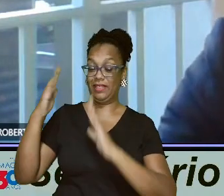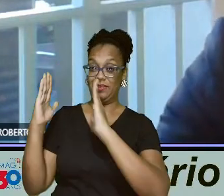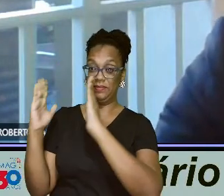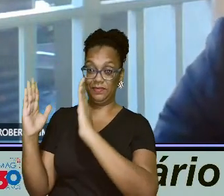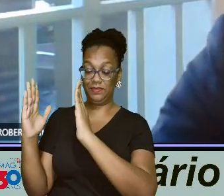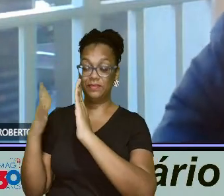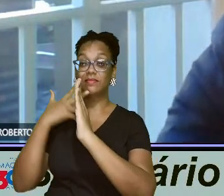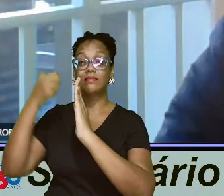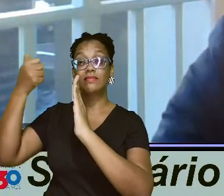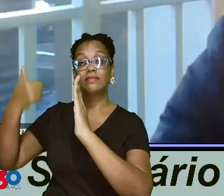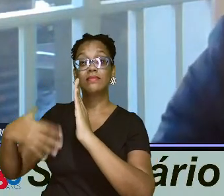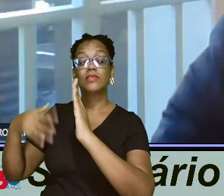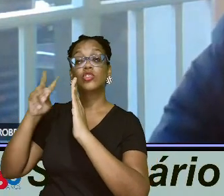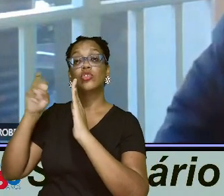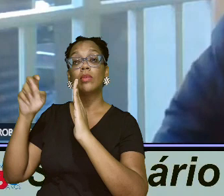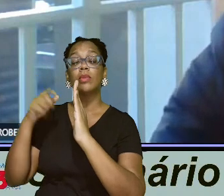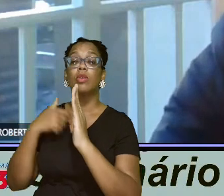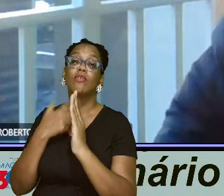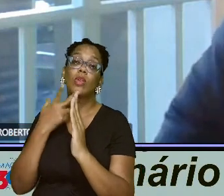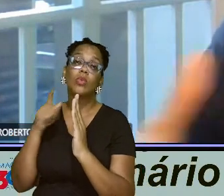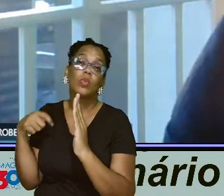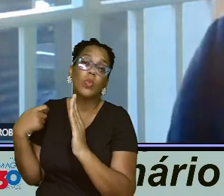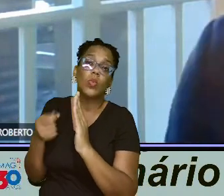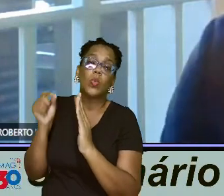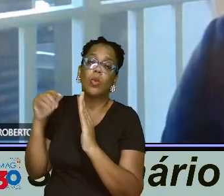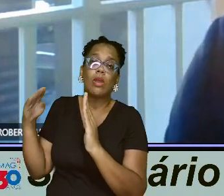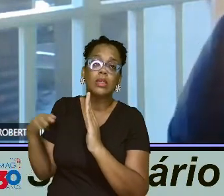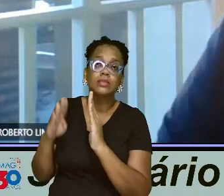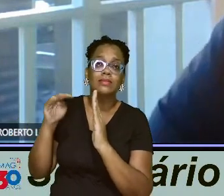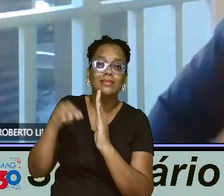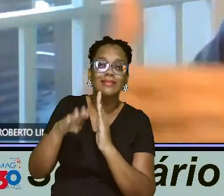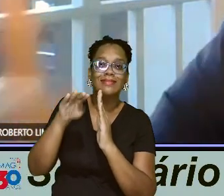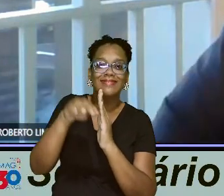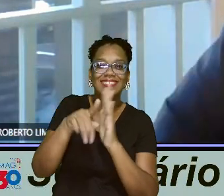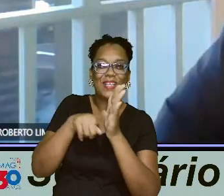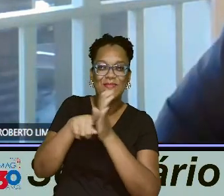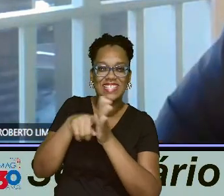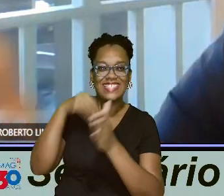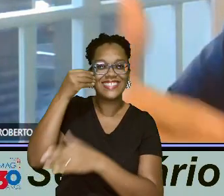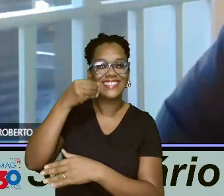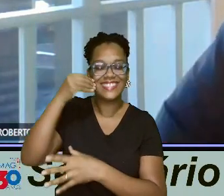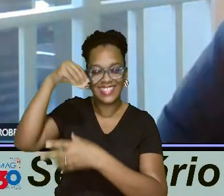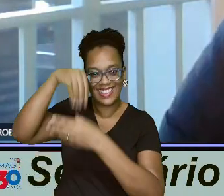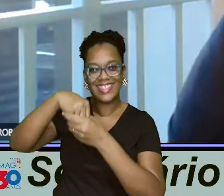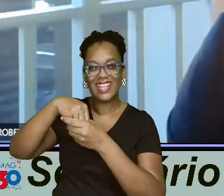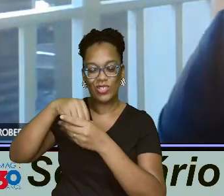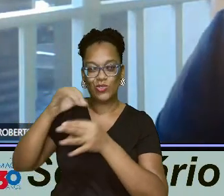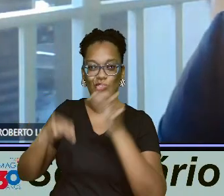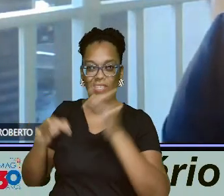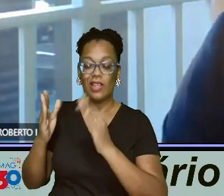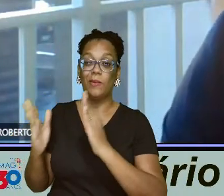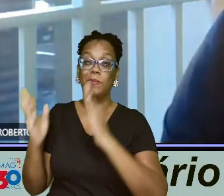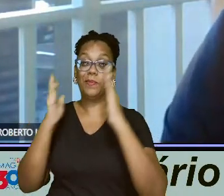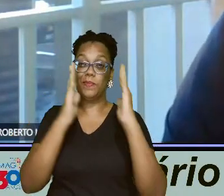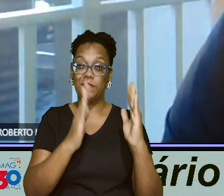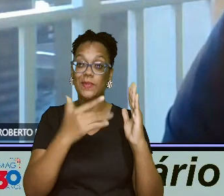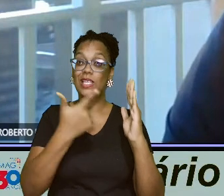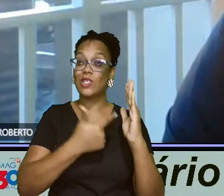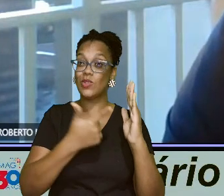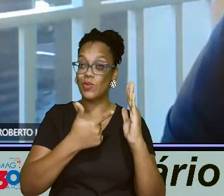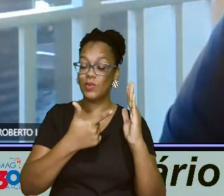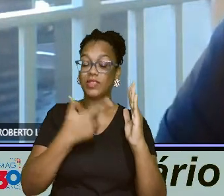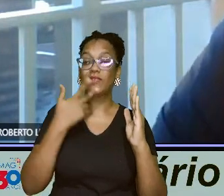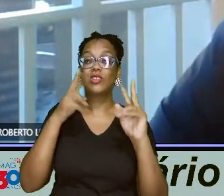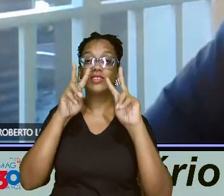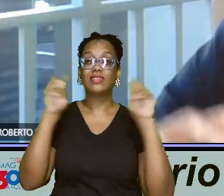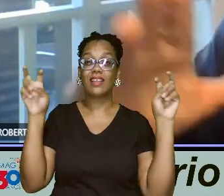o que eu poderia chamar de ondas da pesquisa empírica no judiciário. A segunda parte, que já entrando no nosso tema,